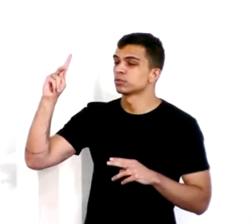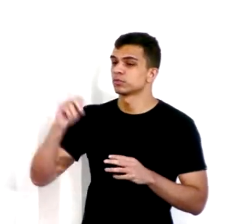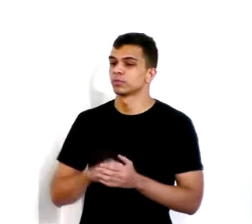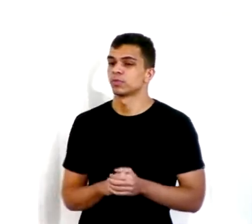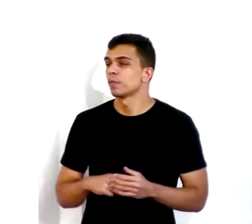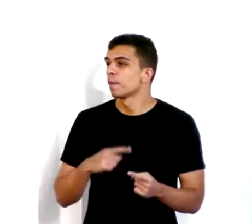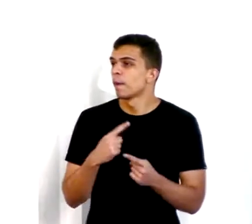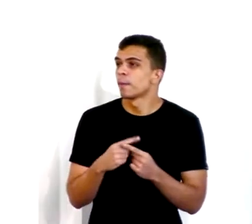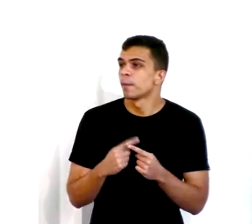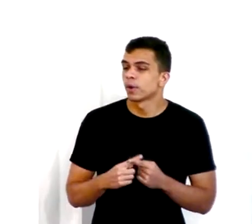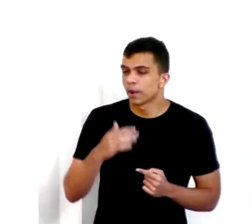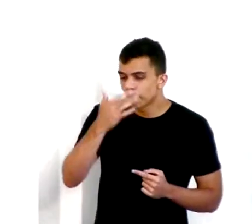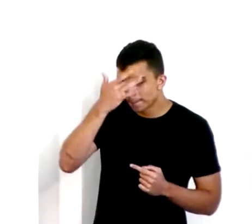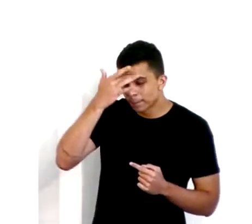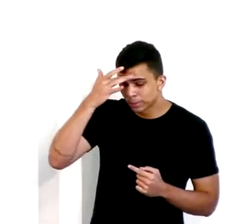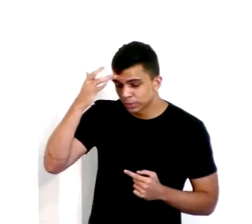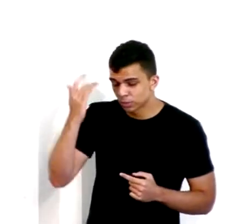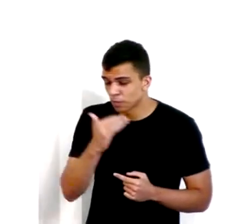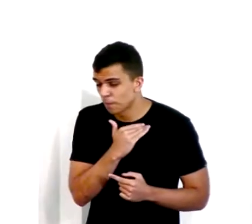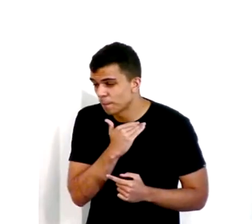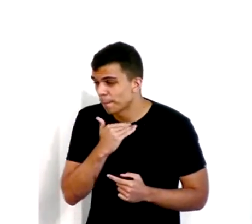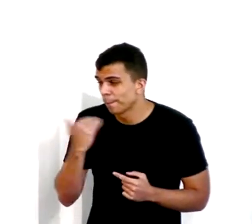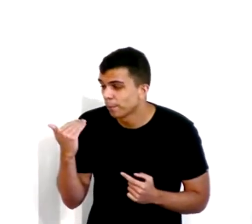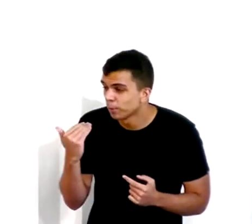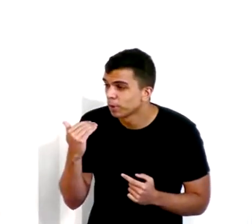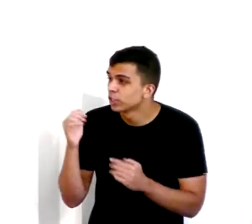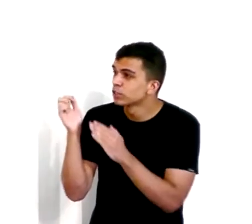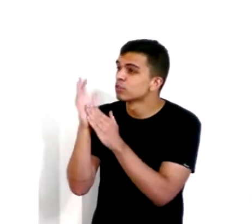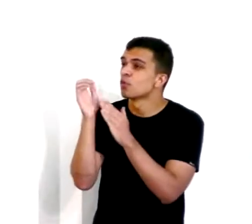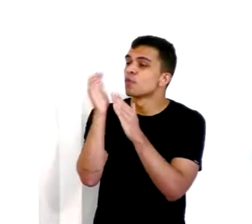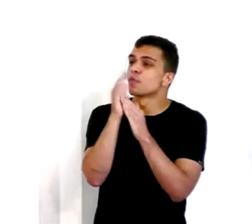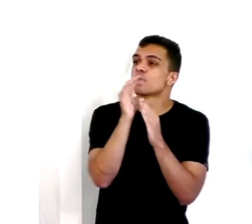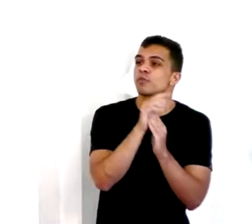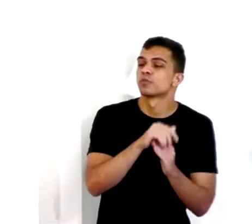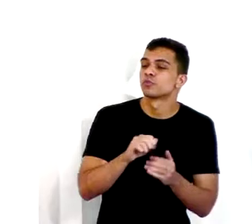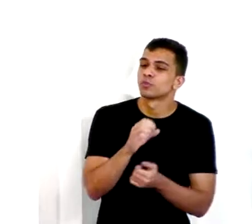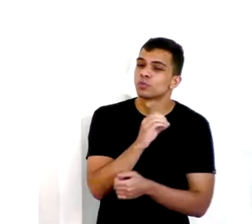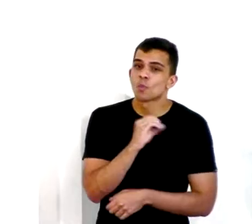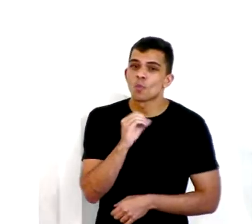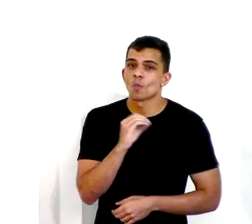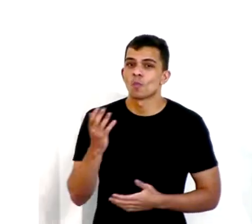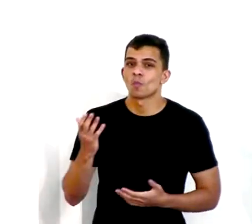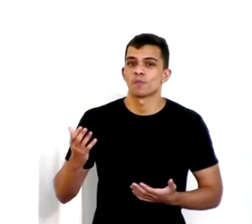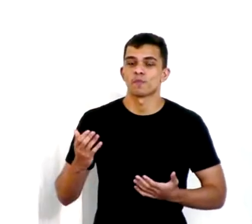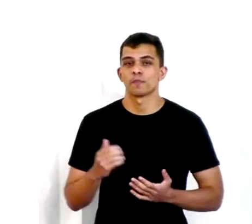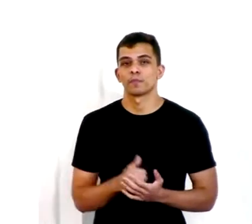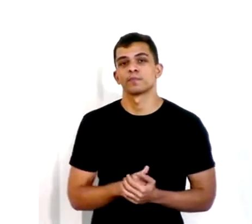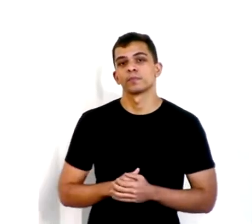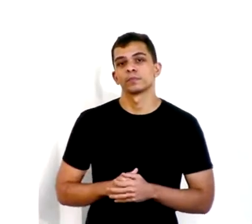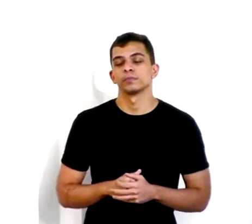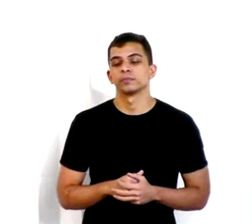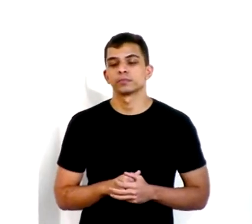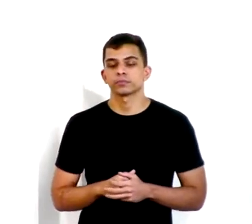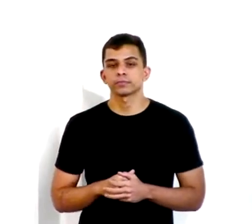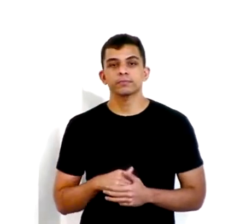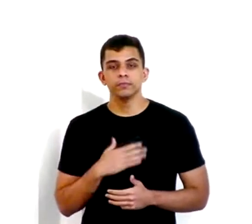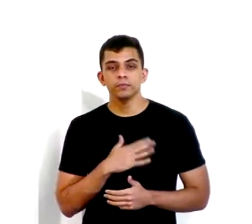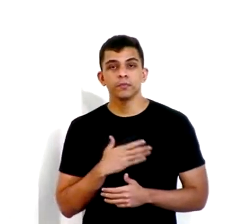no sepulcro. Quem te dará louvor no sepulcro? Queridos,